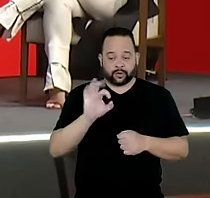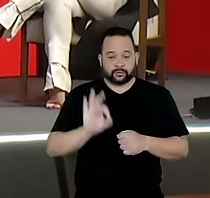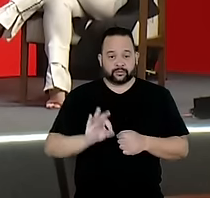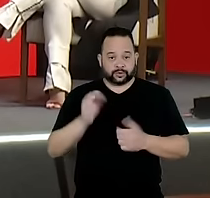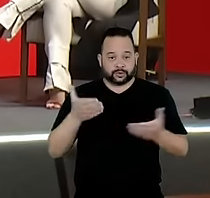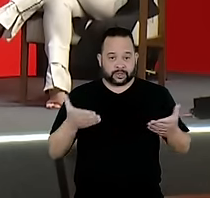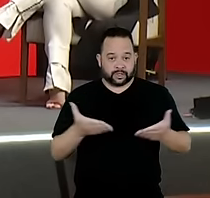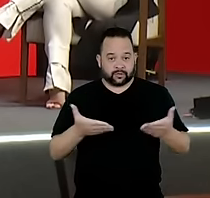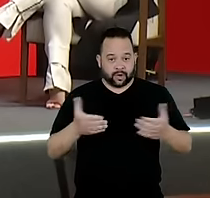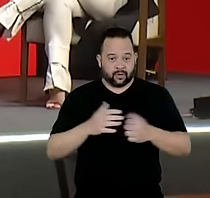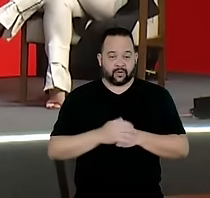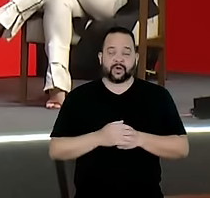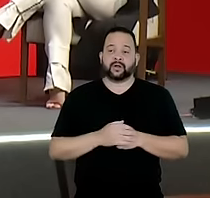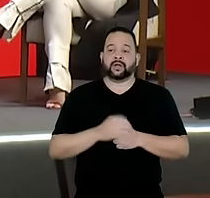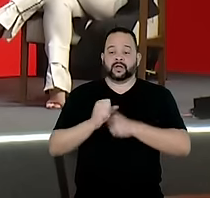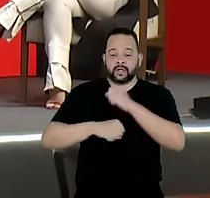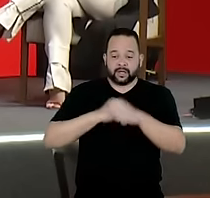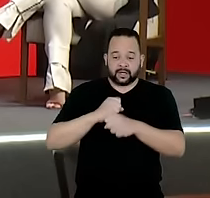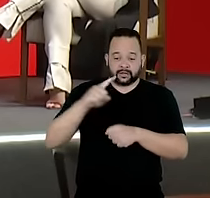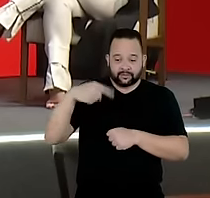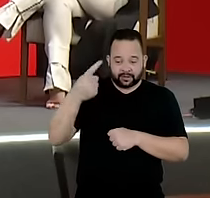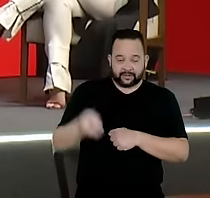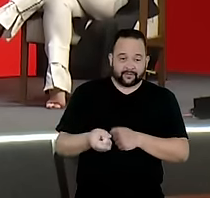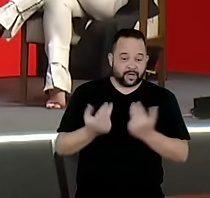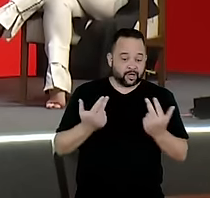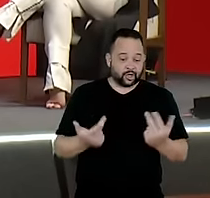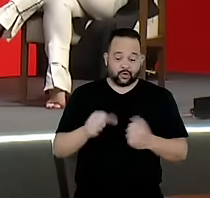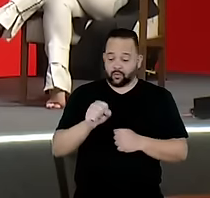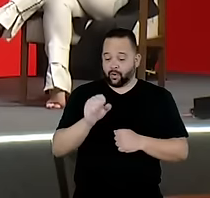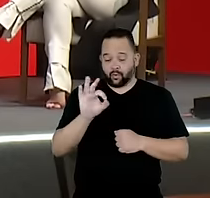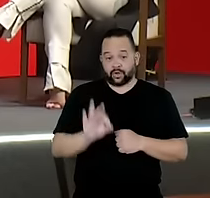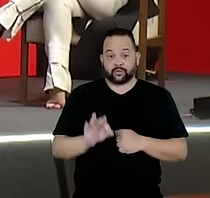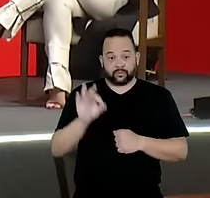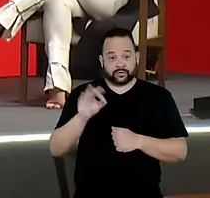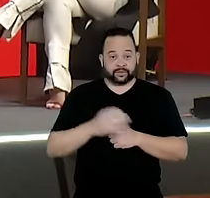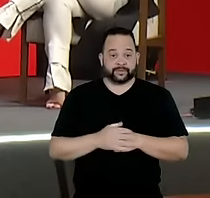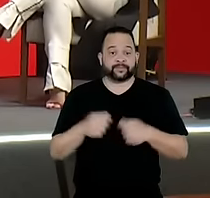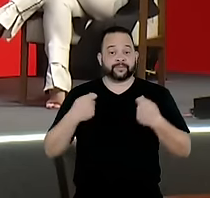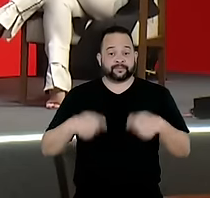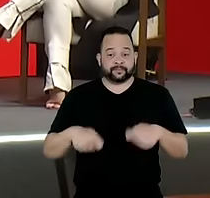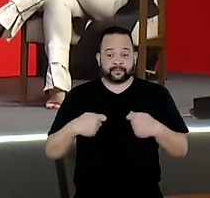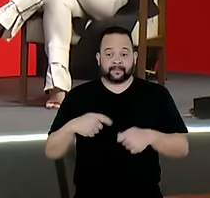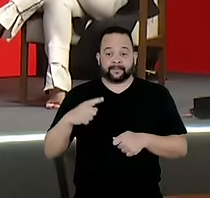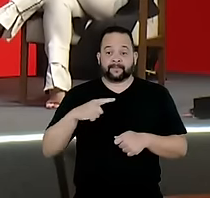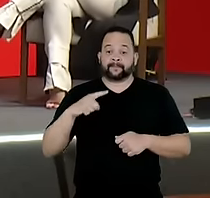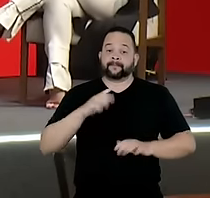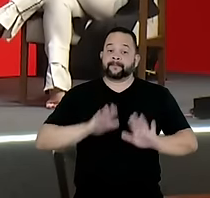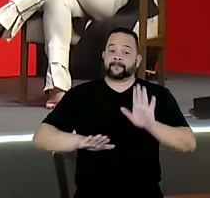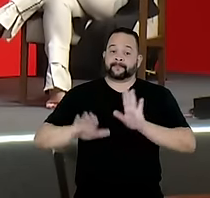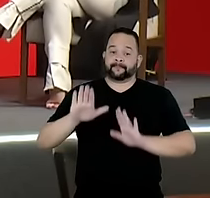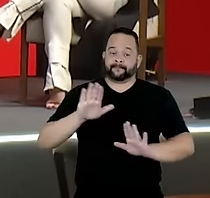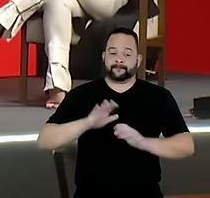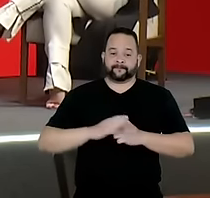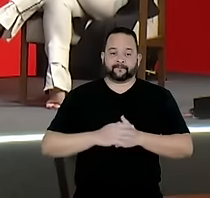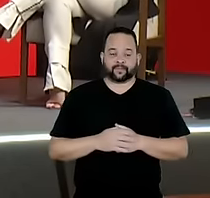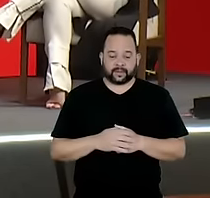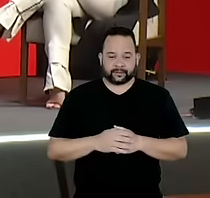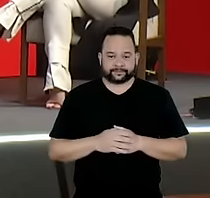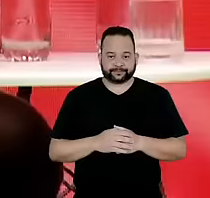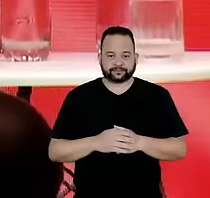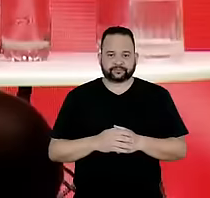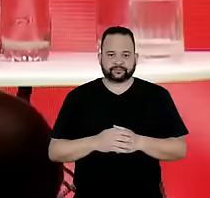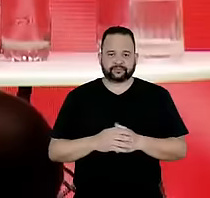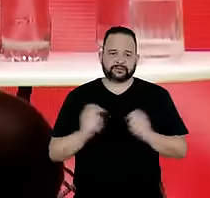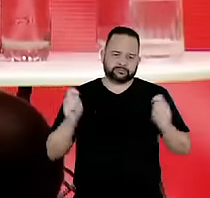precatórios então assim tem que ser cauteloso agora o benefício de ser cauteloso é que você consegue fazer uma